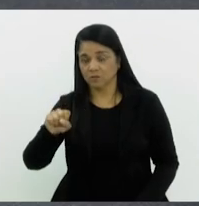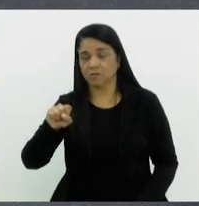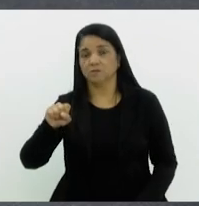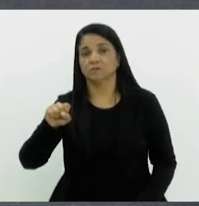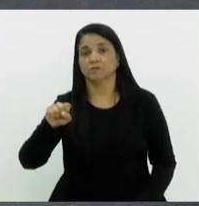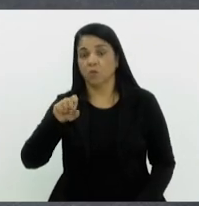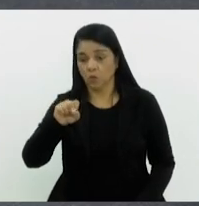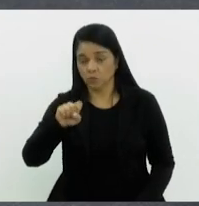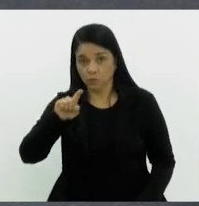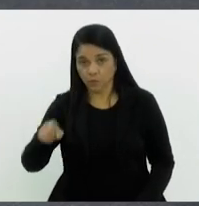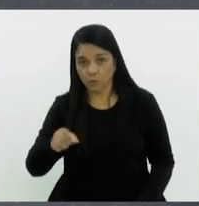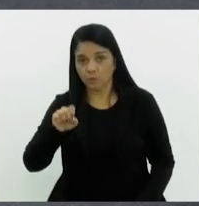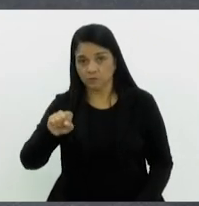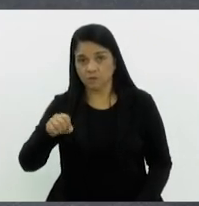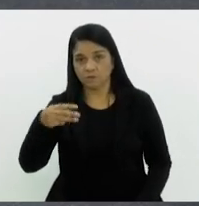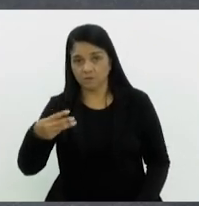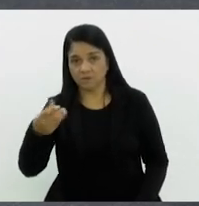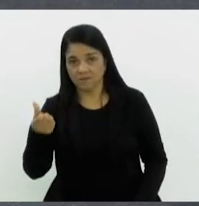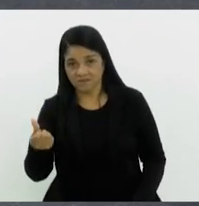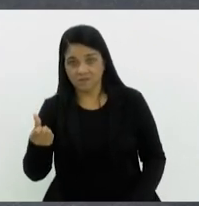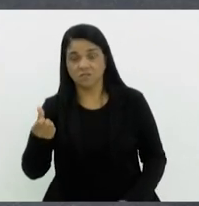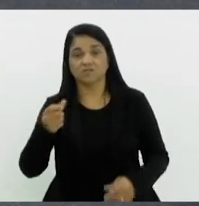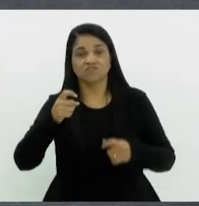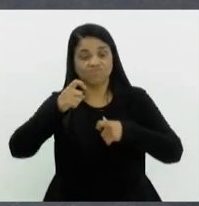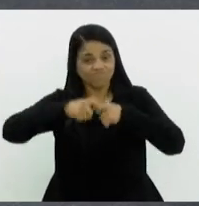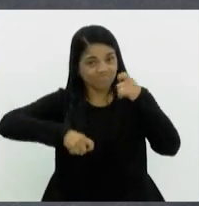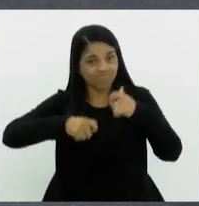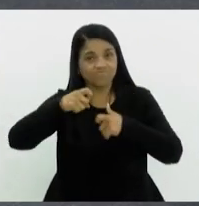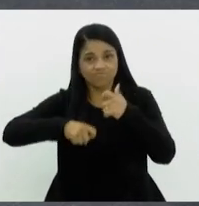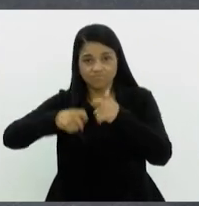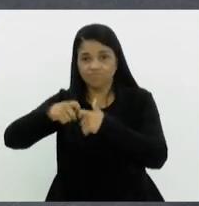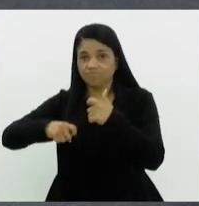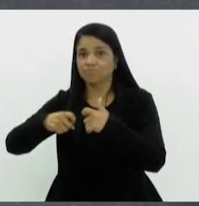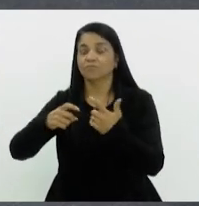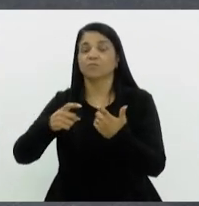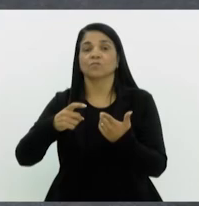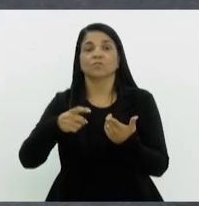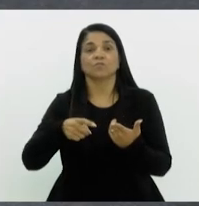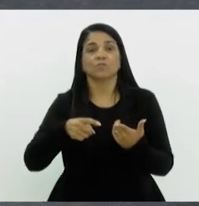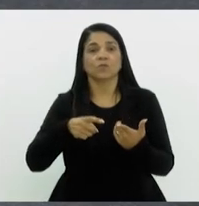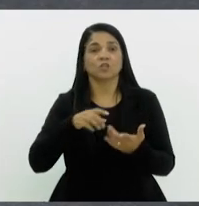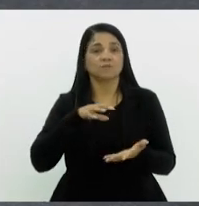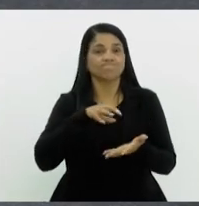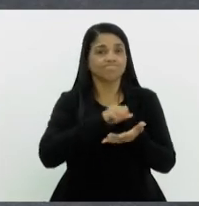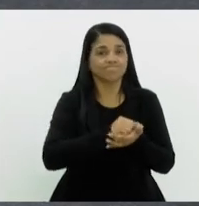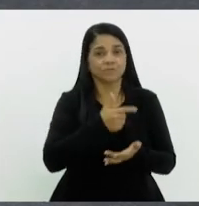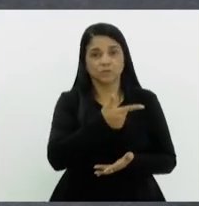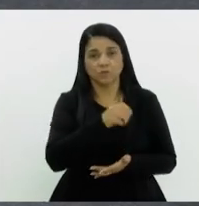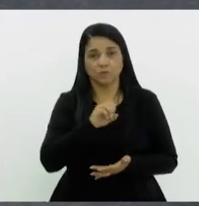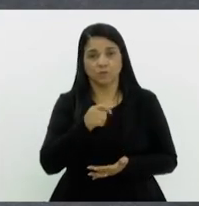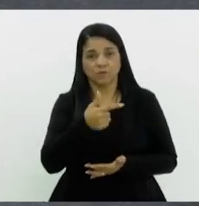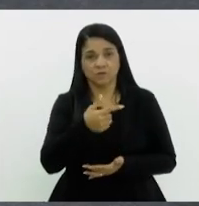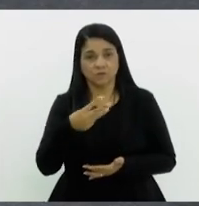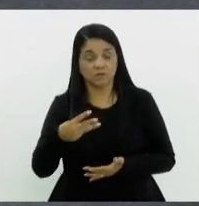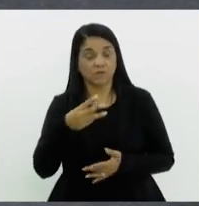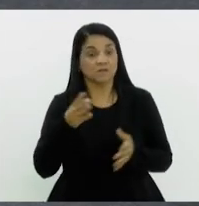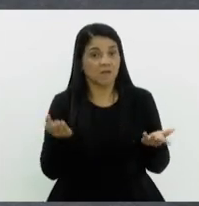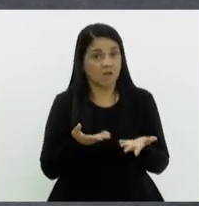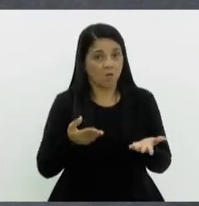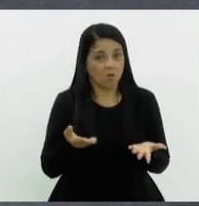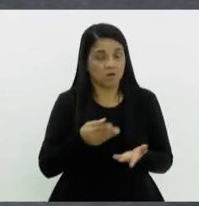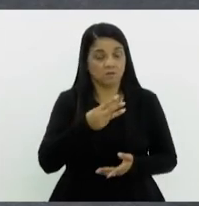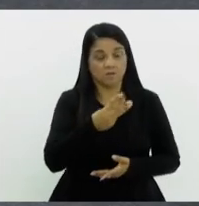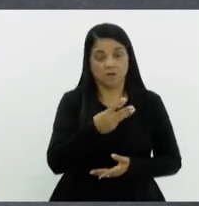8.836 relatos de abusos sexuais registrados em 2023. E 3.540